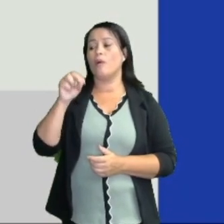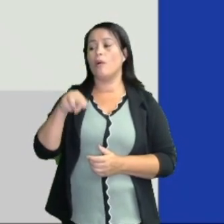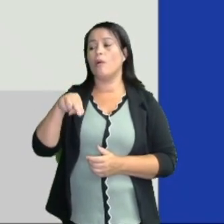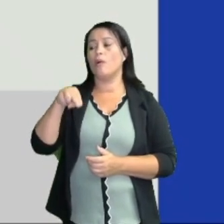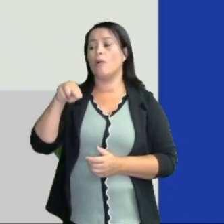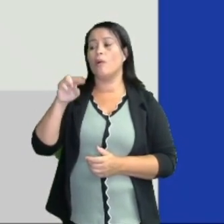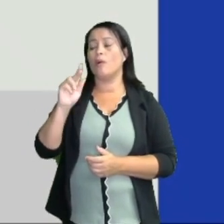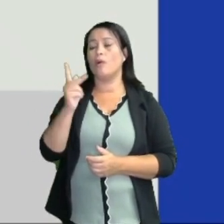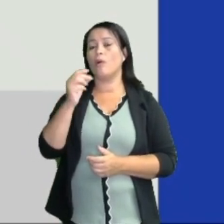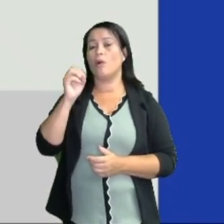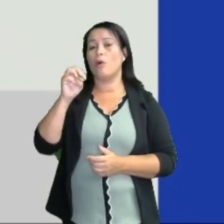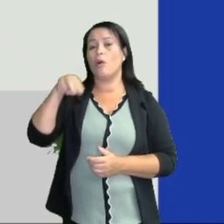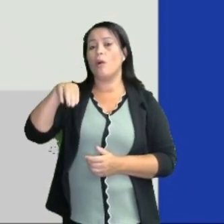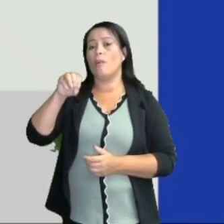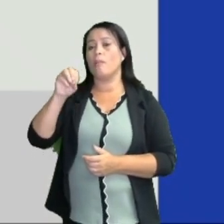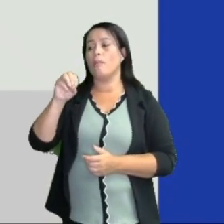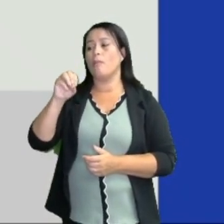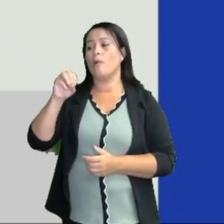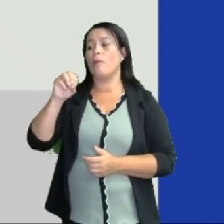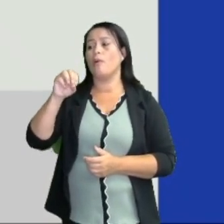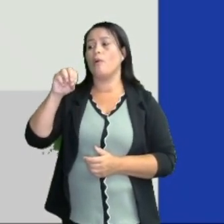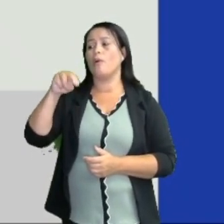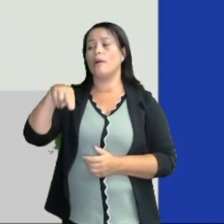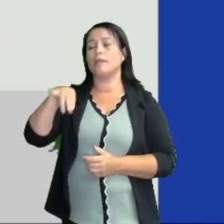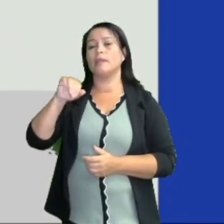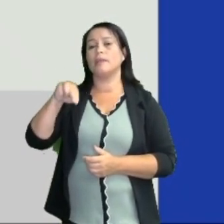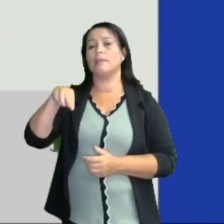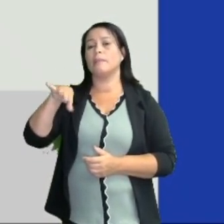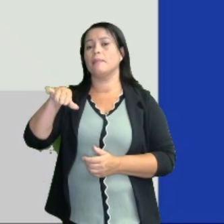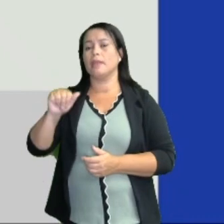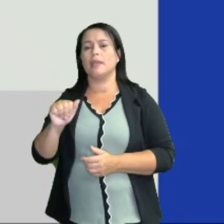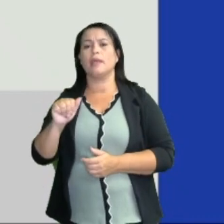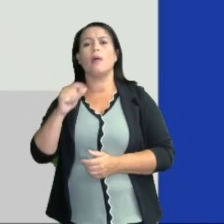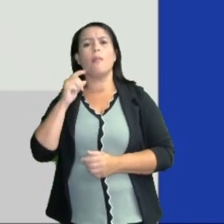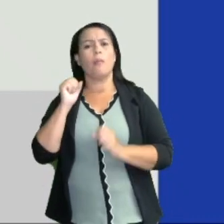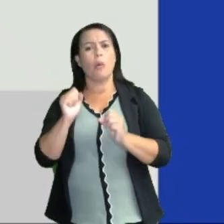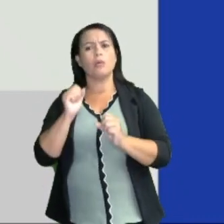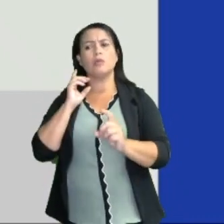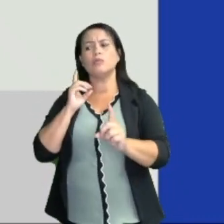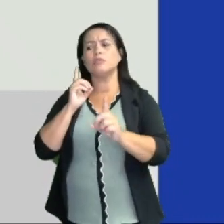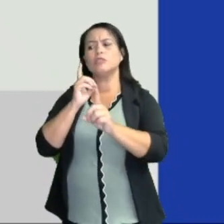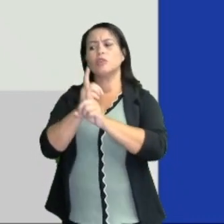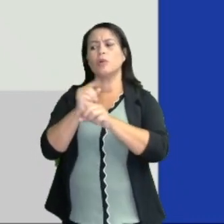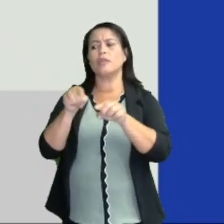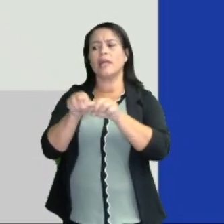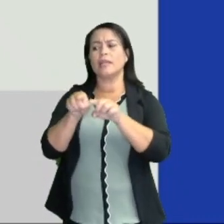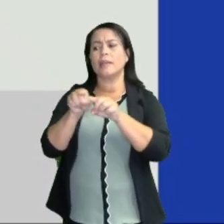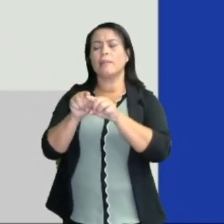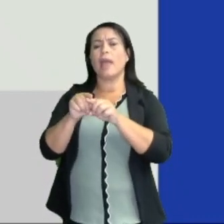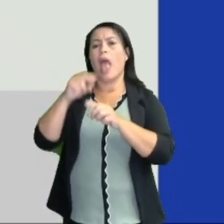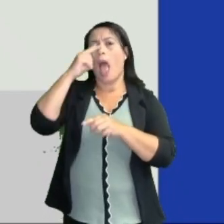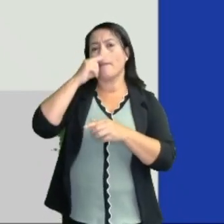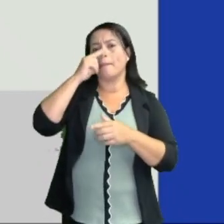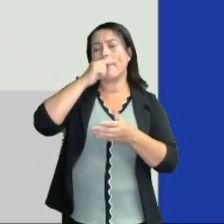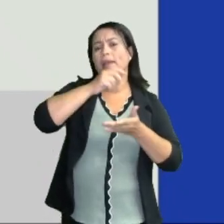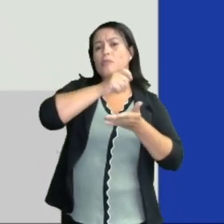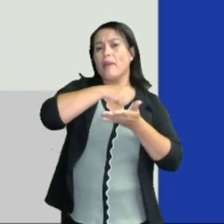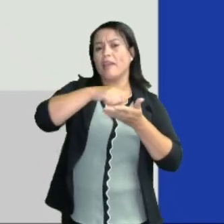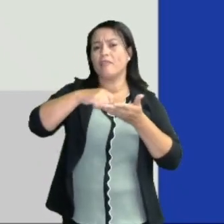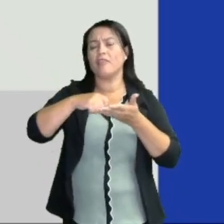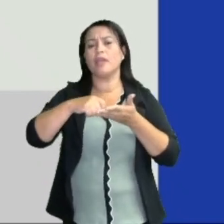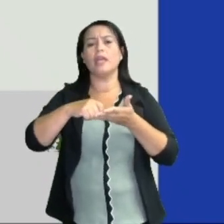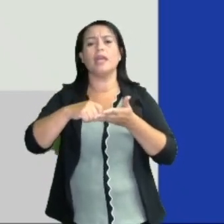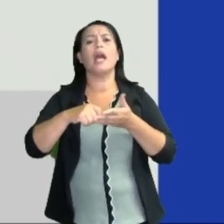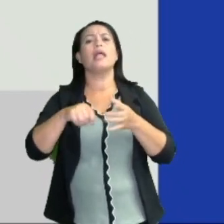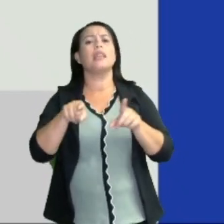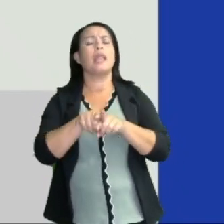Na homônima, a gente pode encontrar os homógrafos heterofônicos. São palavras que têm a mesma grafia e sons diferentes.